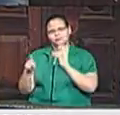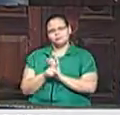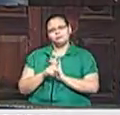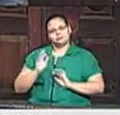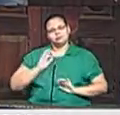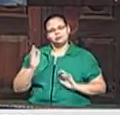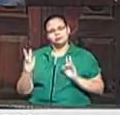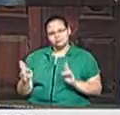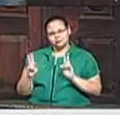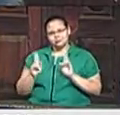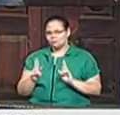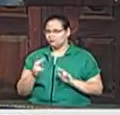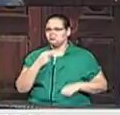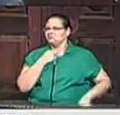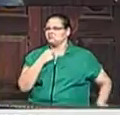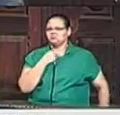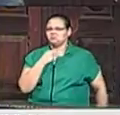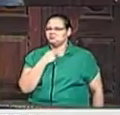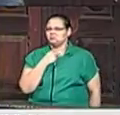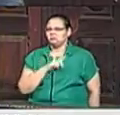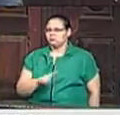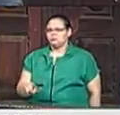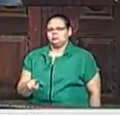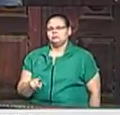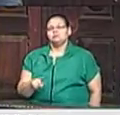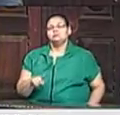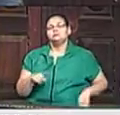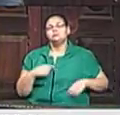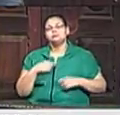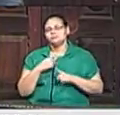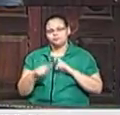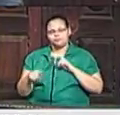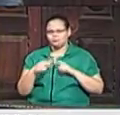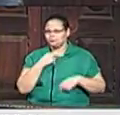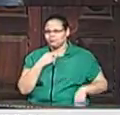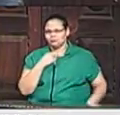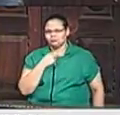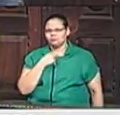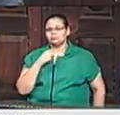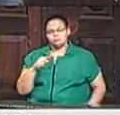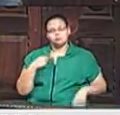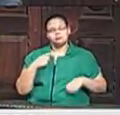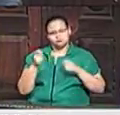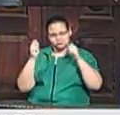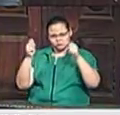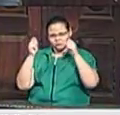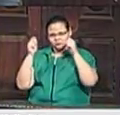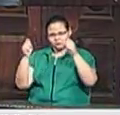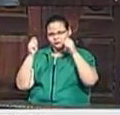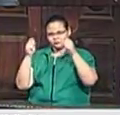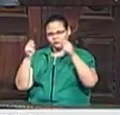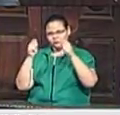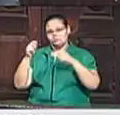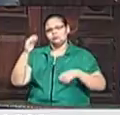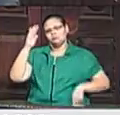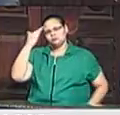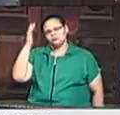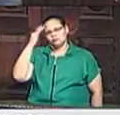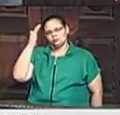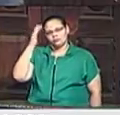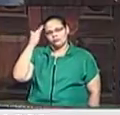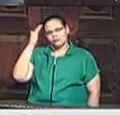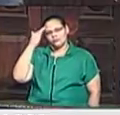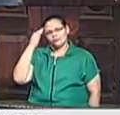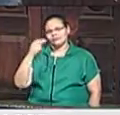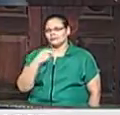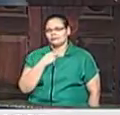direitos. Não podemos de forma alguma. Estou organizando um documento de moção, de compreensão, que